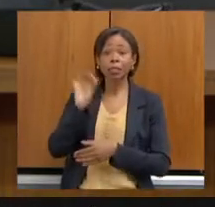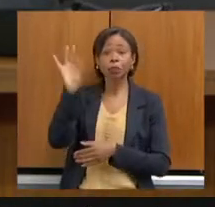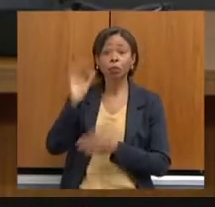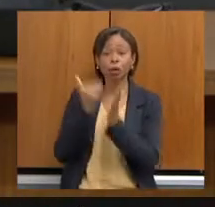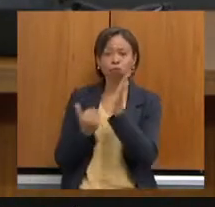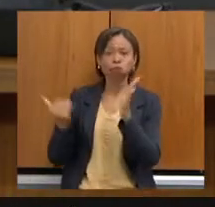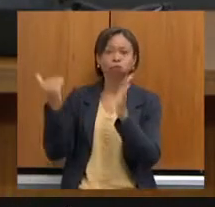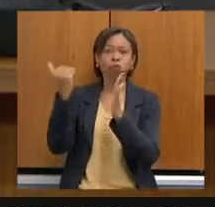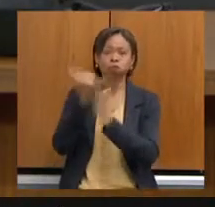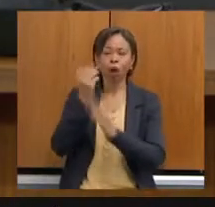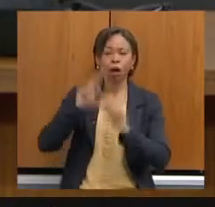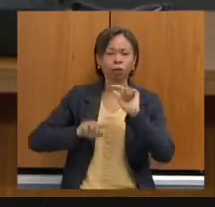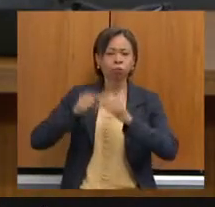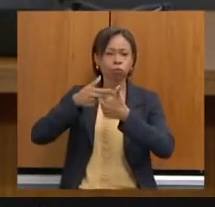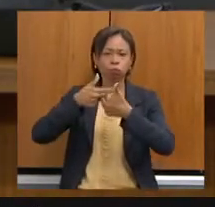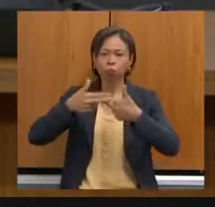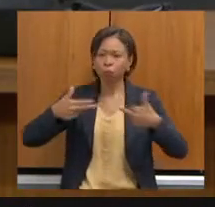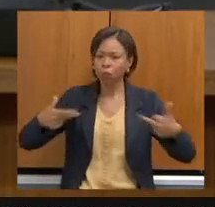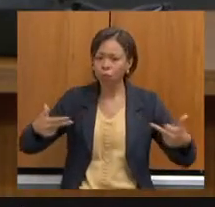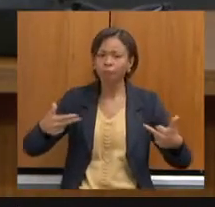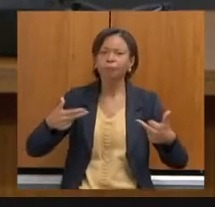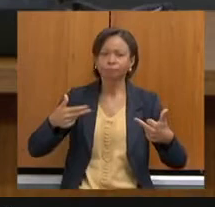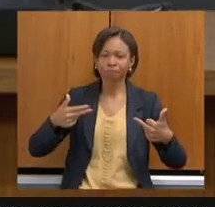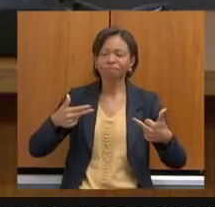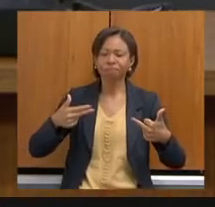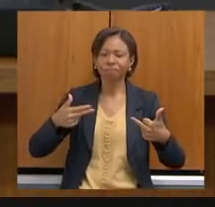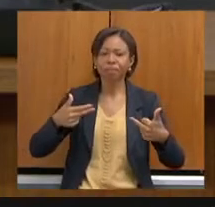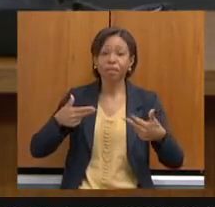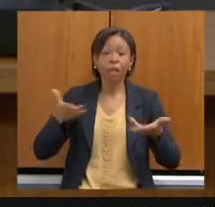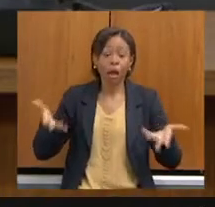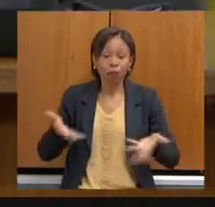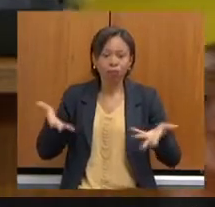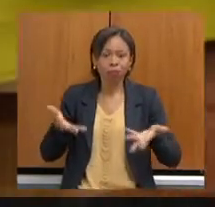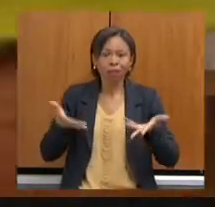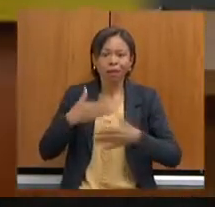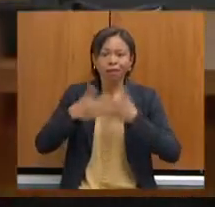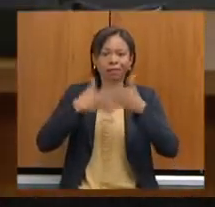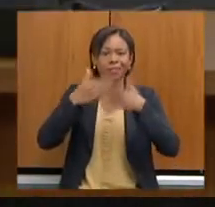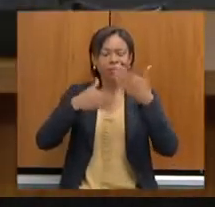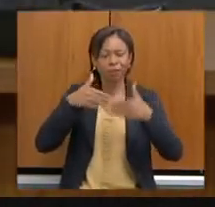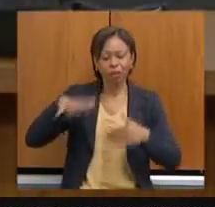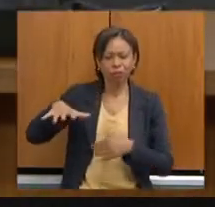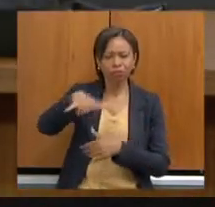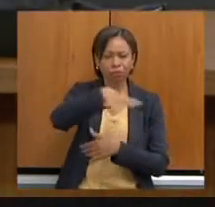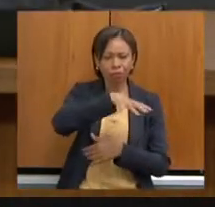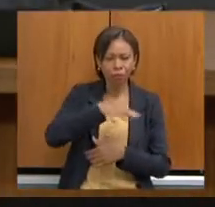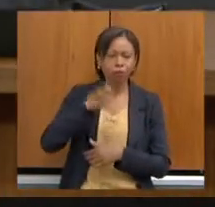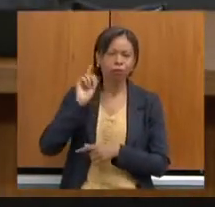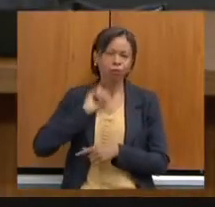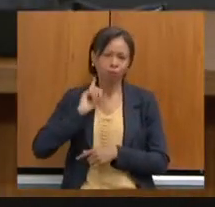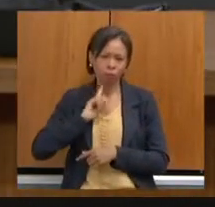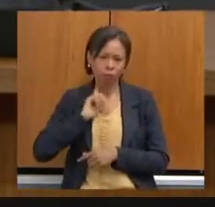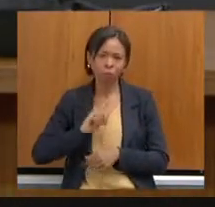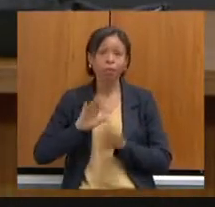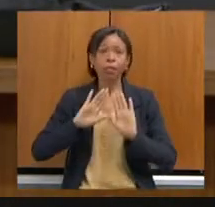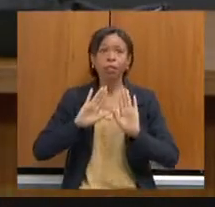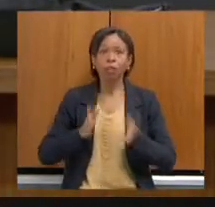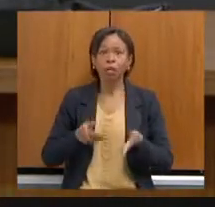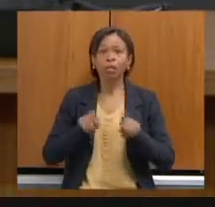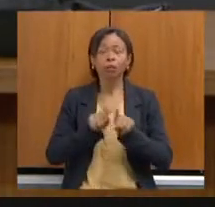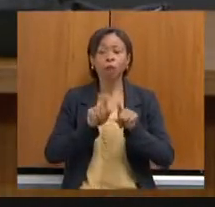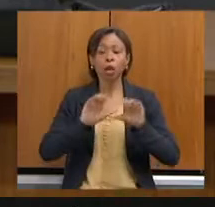produtos apícolas e esteja dado muita desenvolver todo o setor no estado fizemos também um